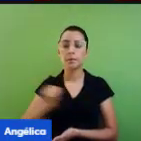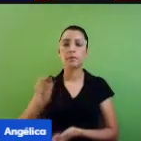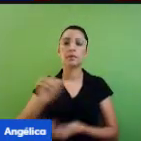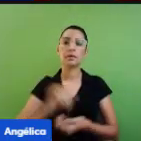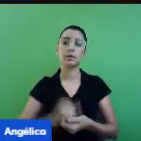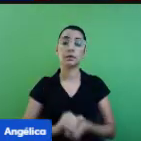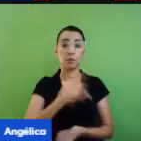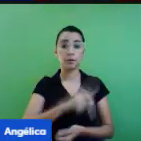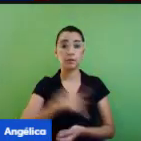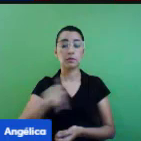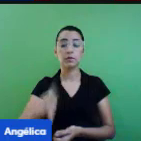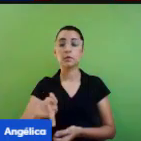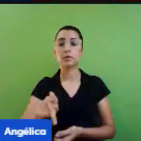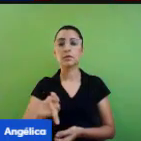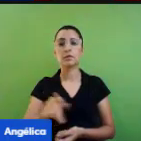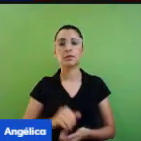trabalha